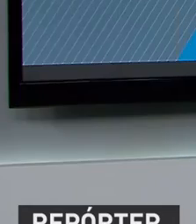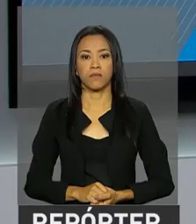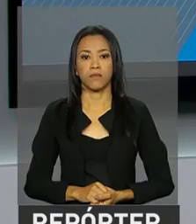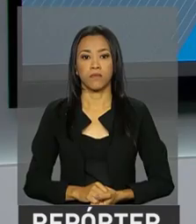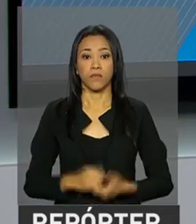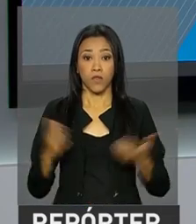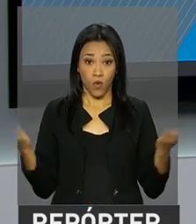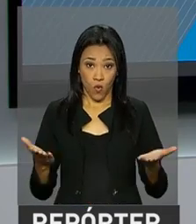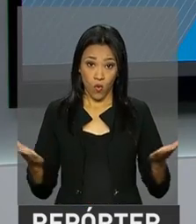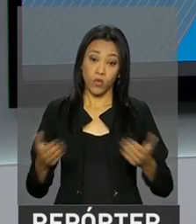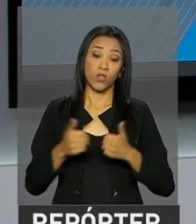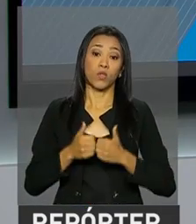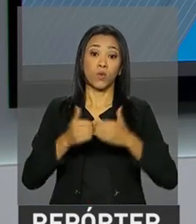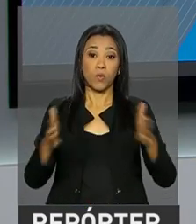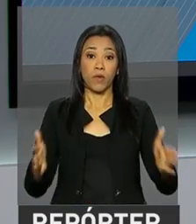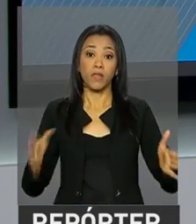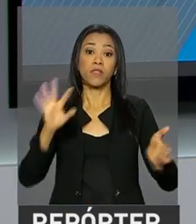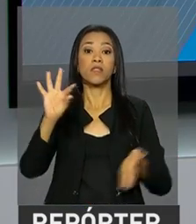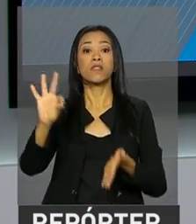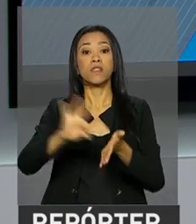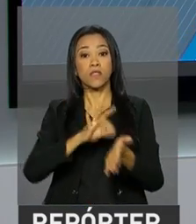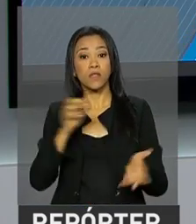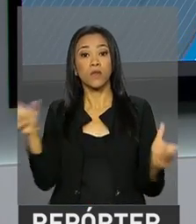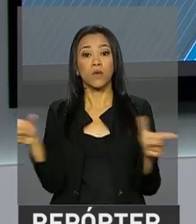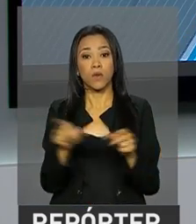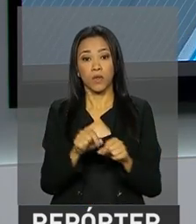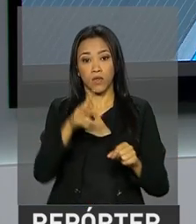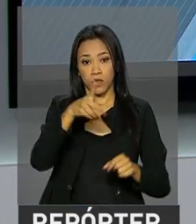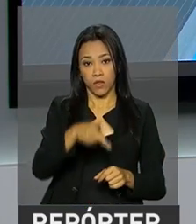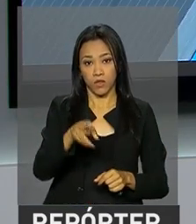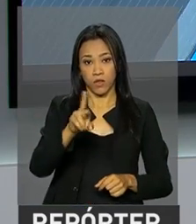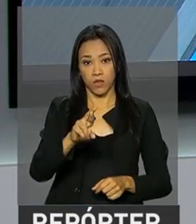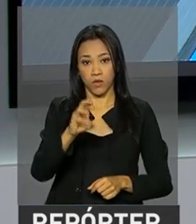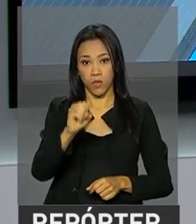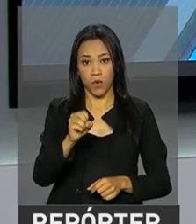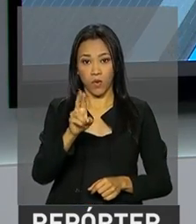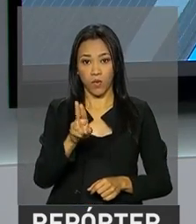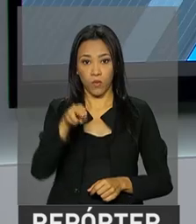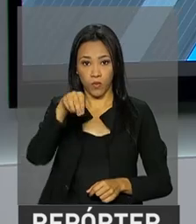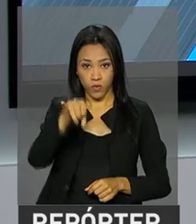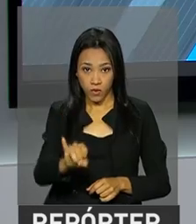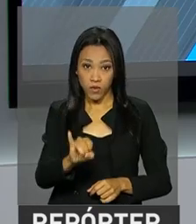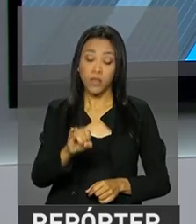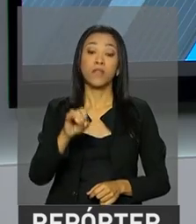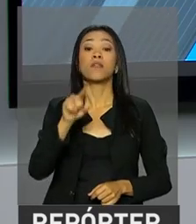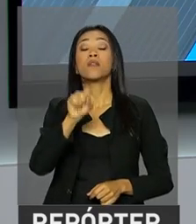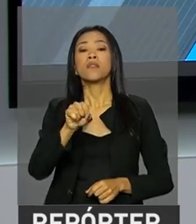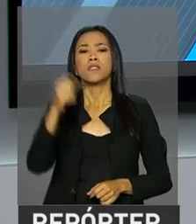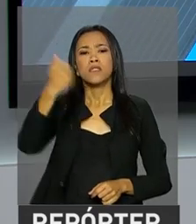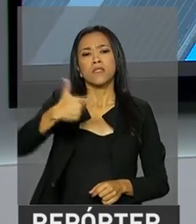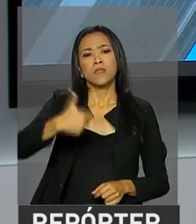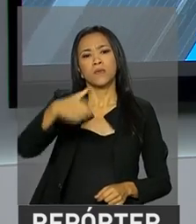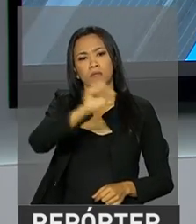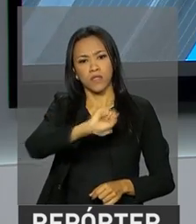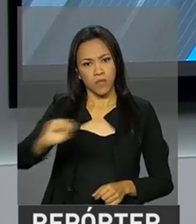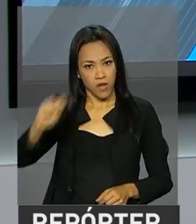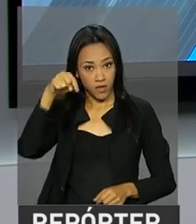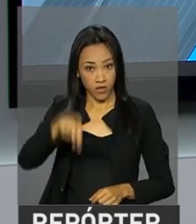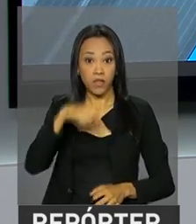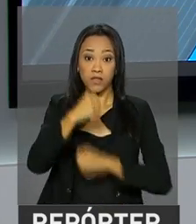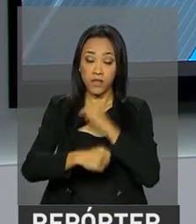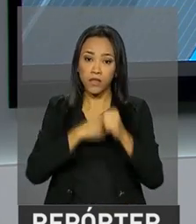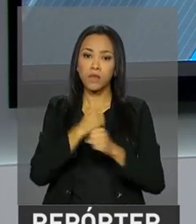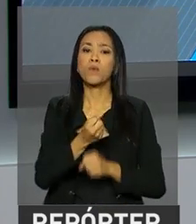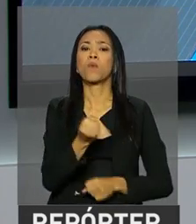E começam hoje as inscrições para o programa Universidade para Todos, o ProUni. Para o segundo semestre deste ano,